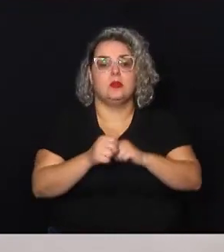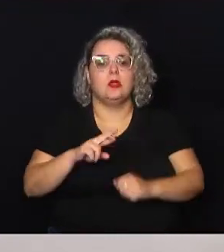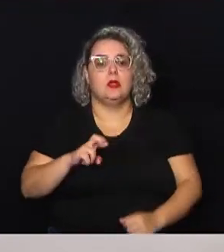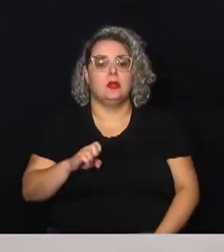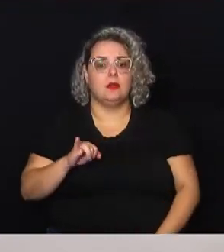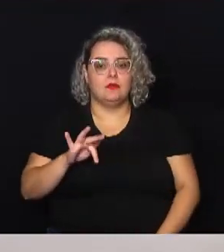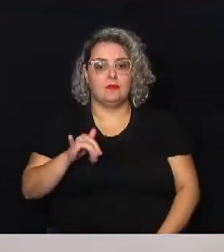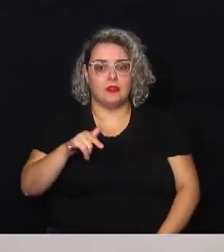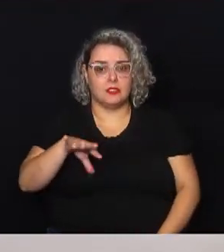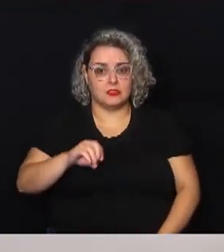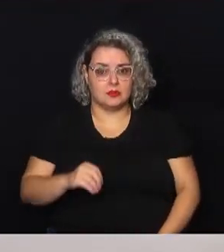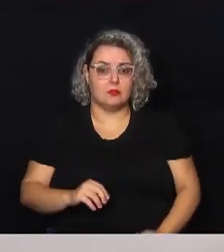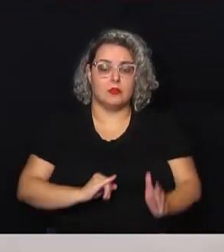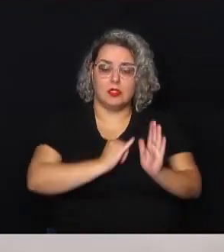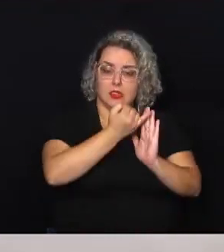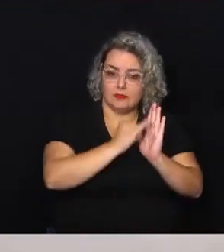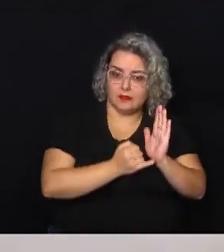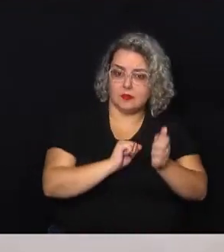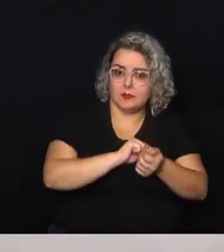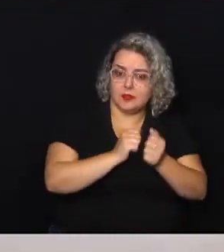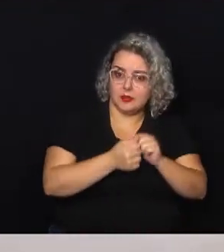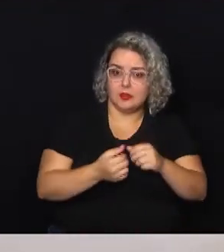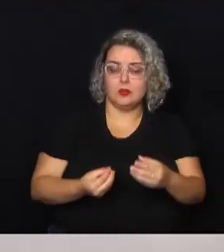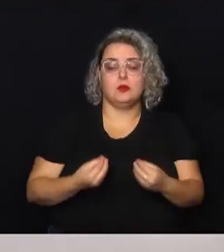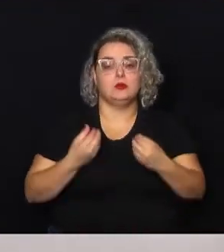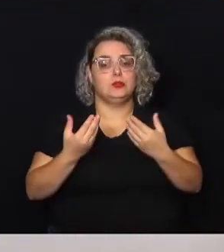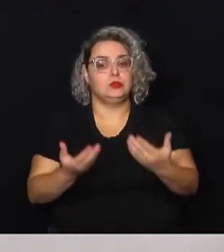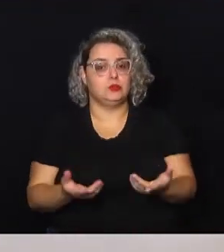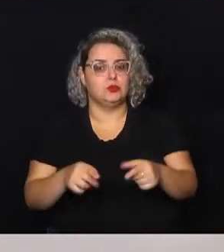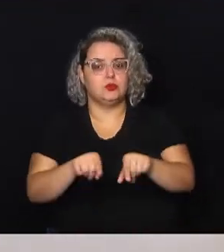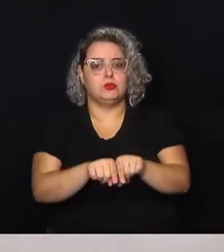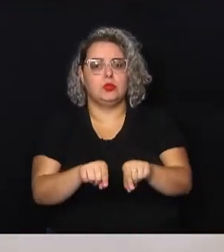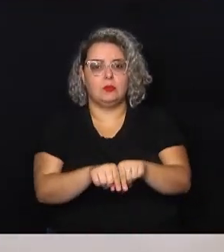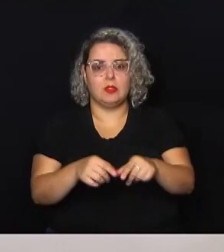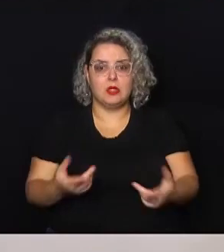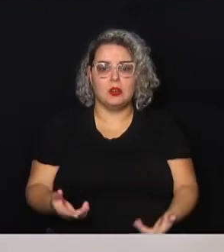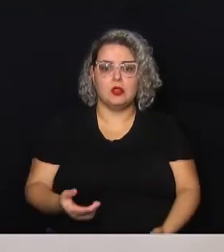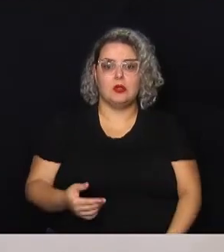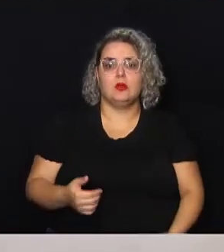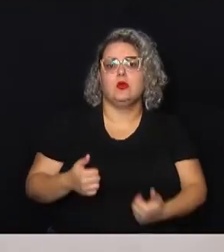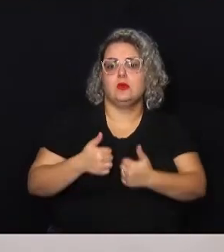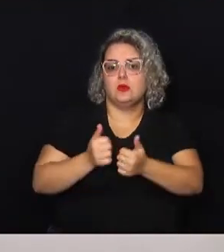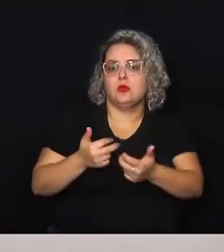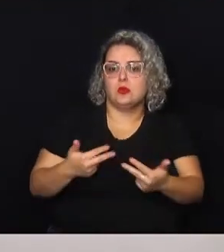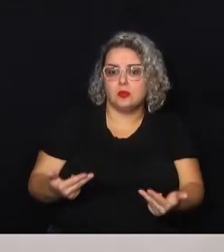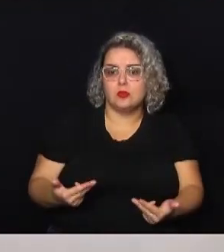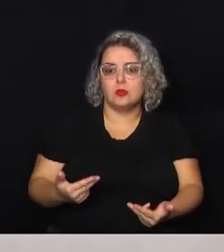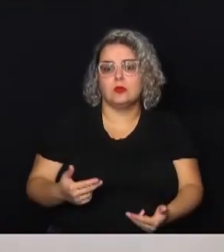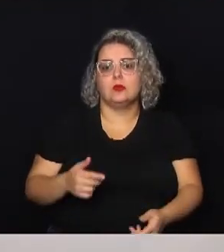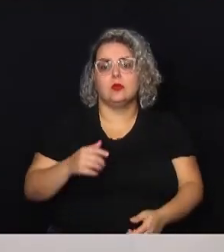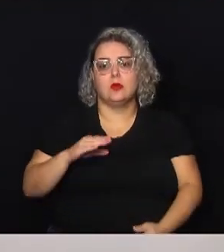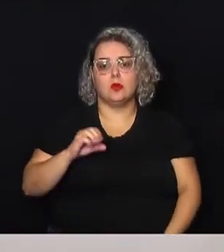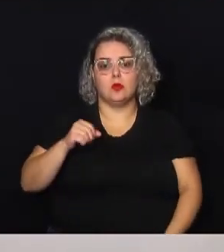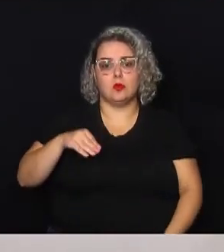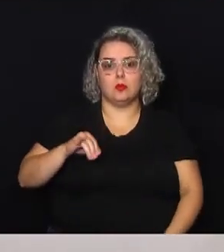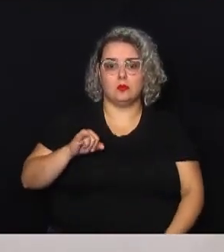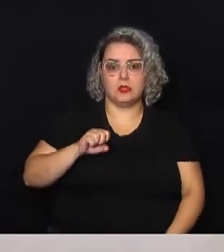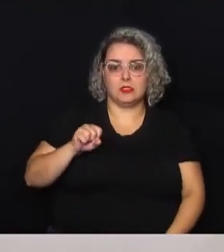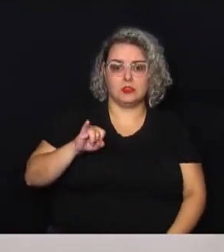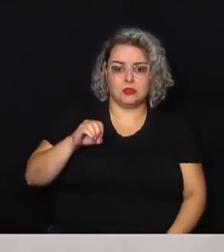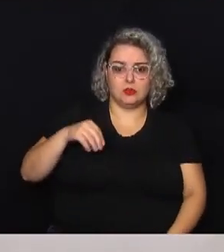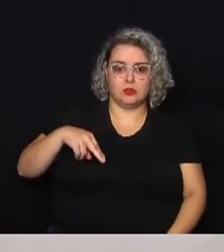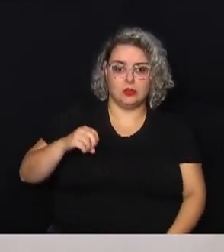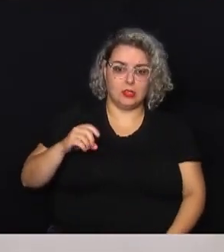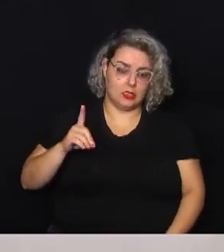né Nós trouxemos também oferecimento de vale-transporte aos comissionados que é justo né eles têm